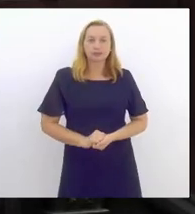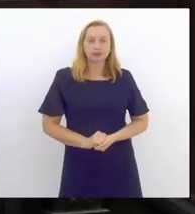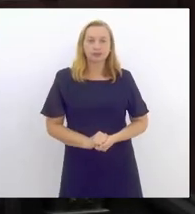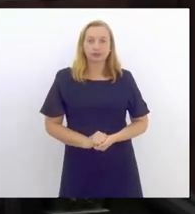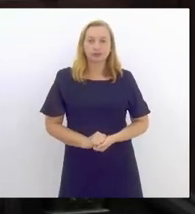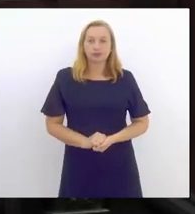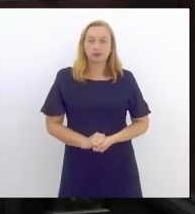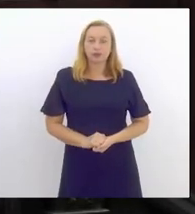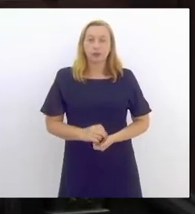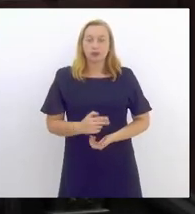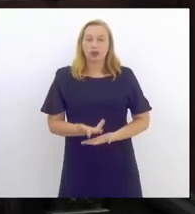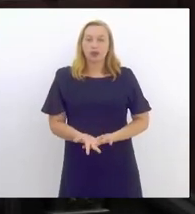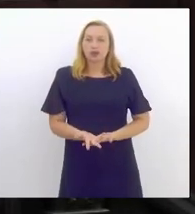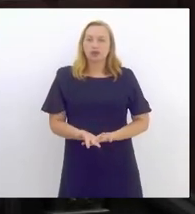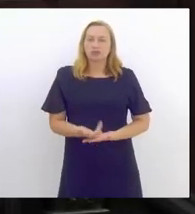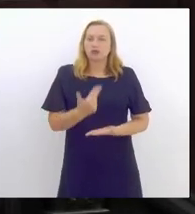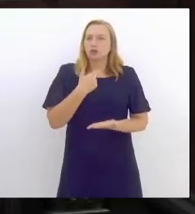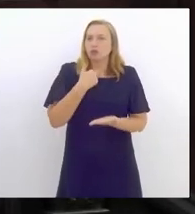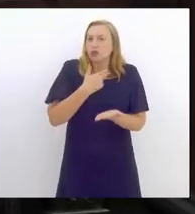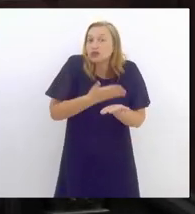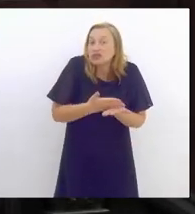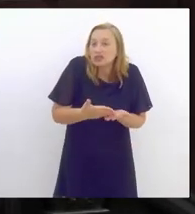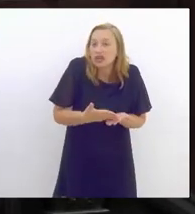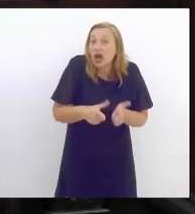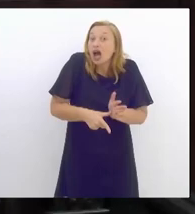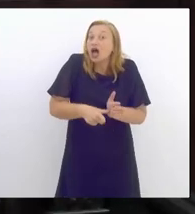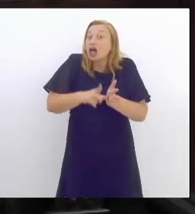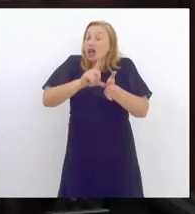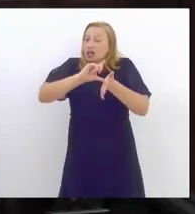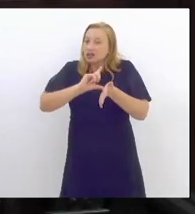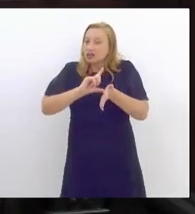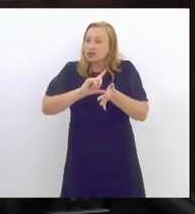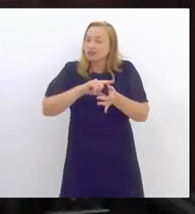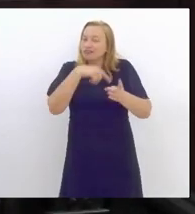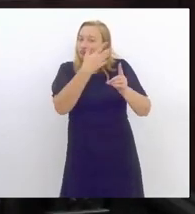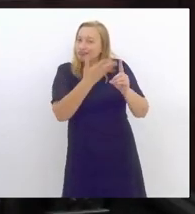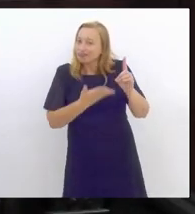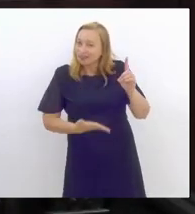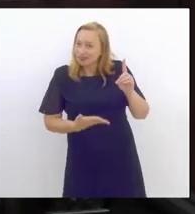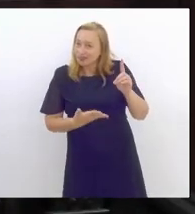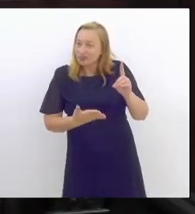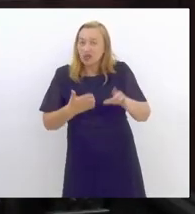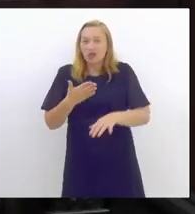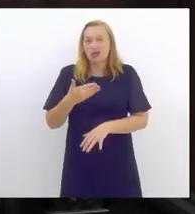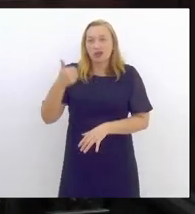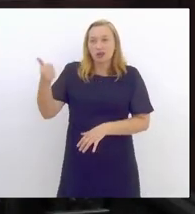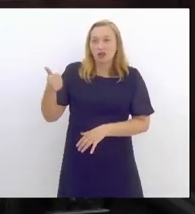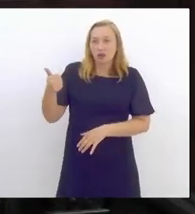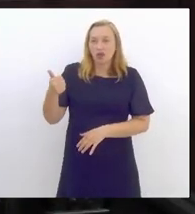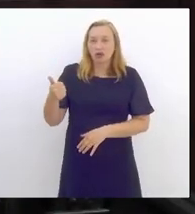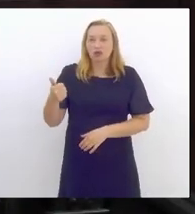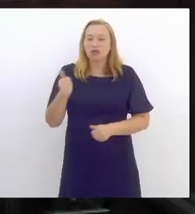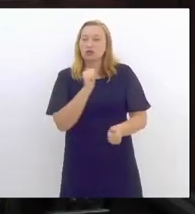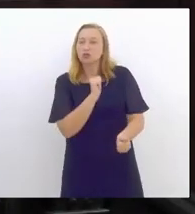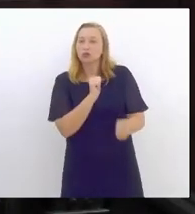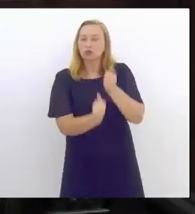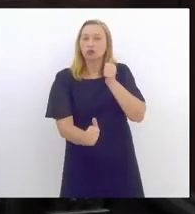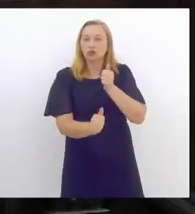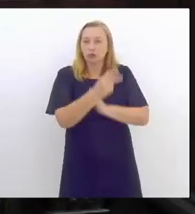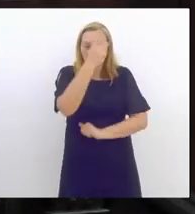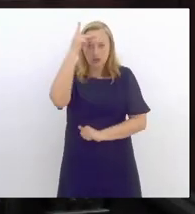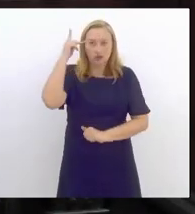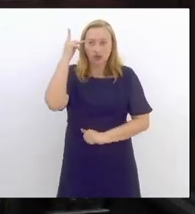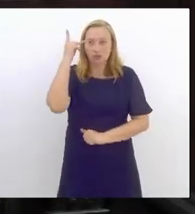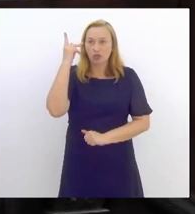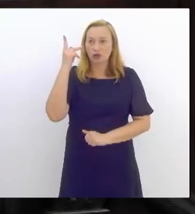posso iniciar minha fala sem antes fazer uma singela homenagem ao maior jogador de futebol da história, um